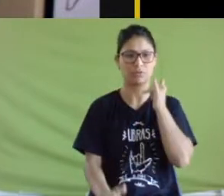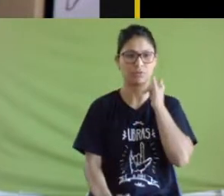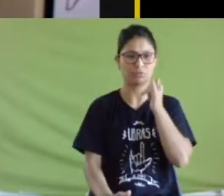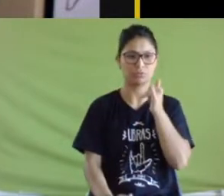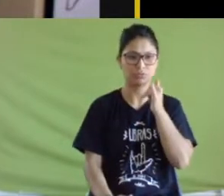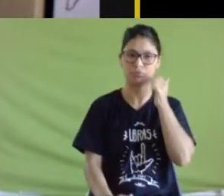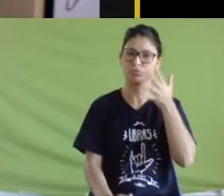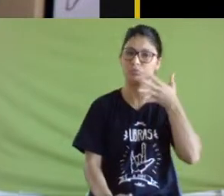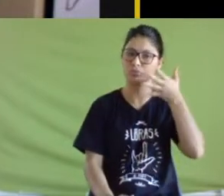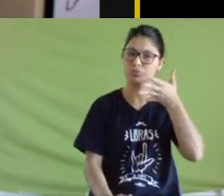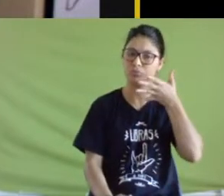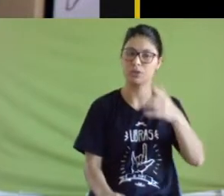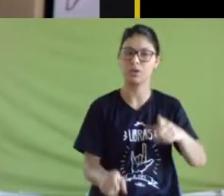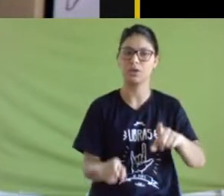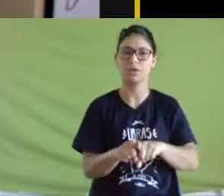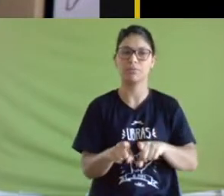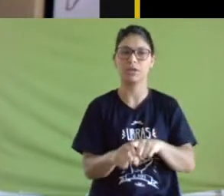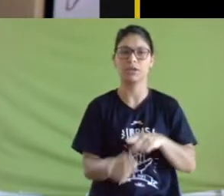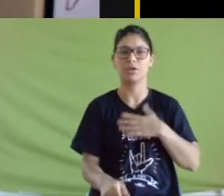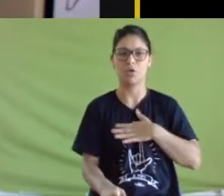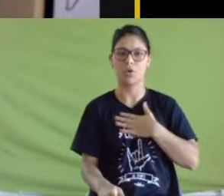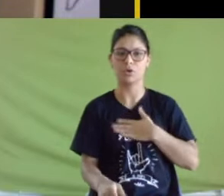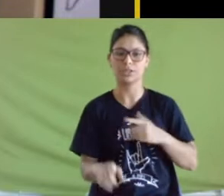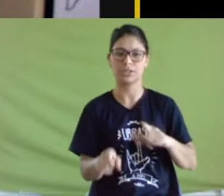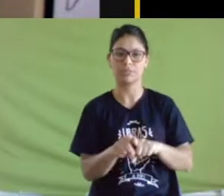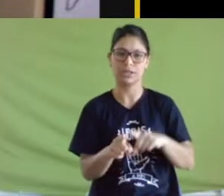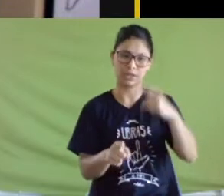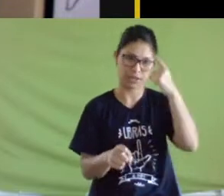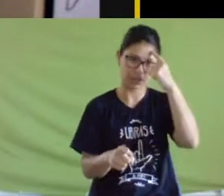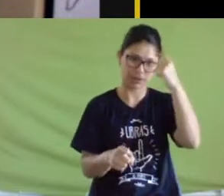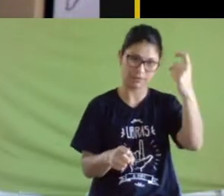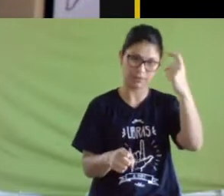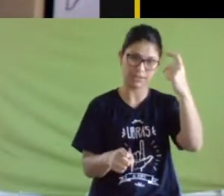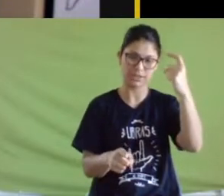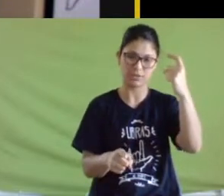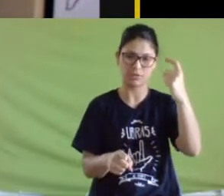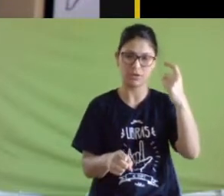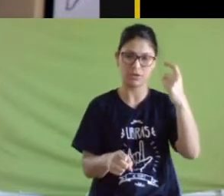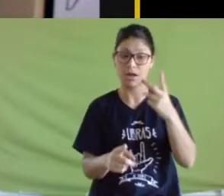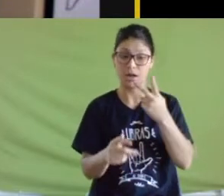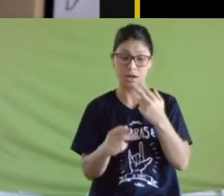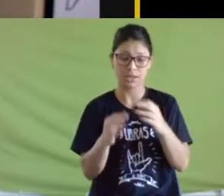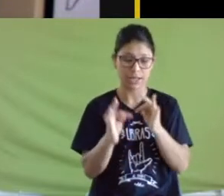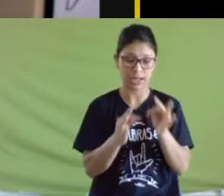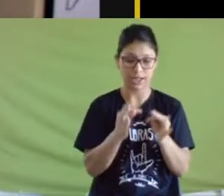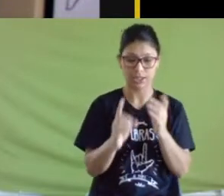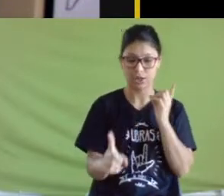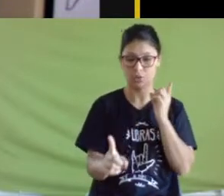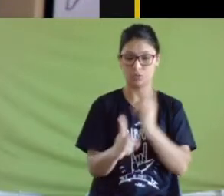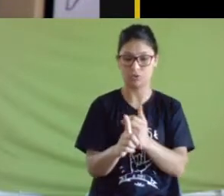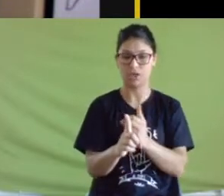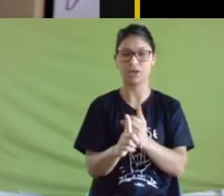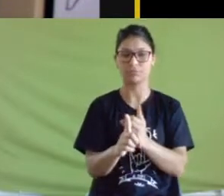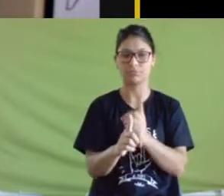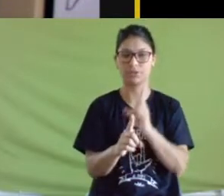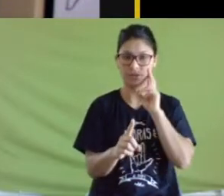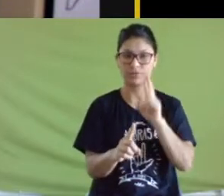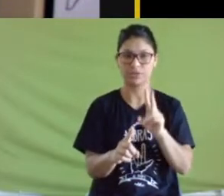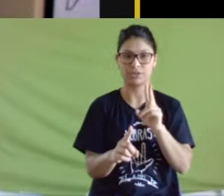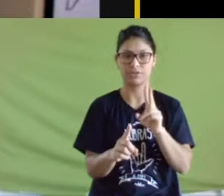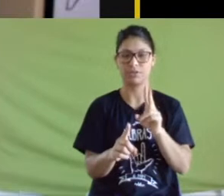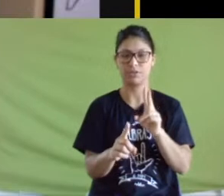gente gosta dele como invenção, como técnica de achar alguma coisa para ser dita, e que com